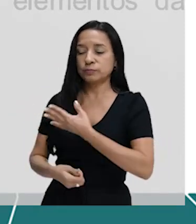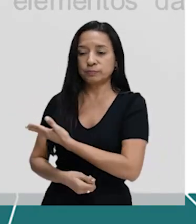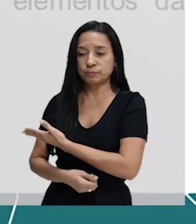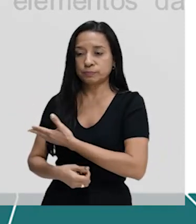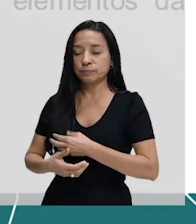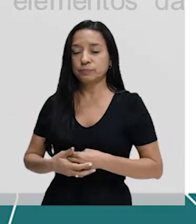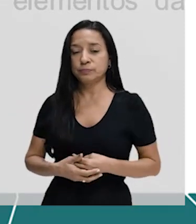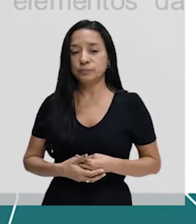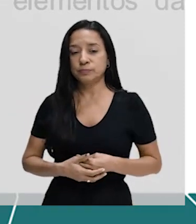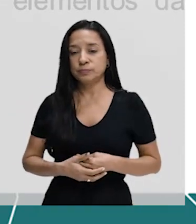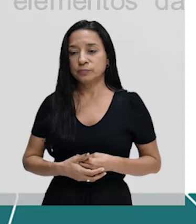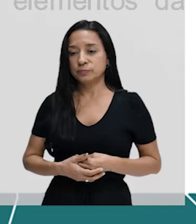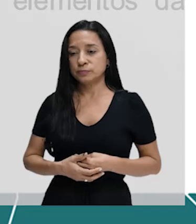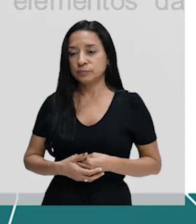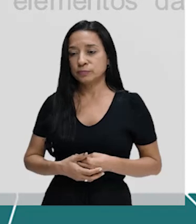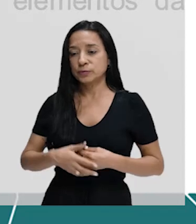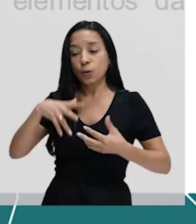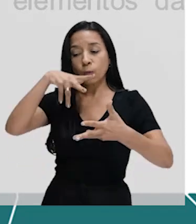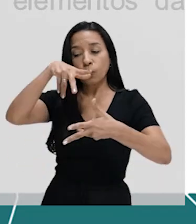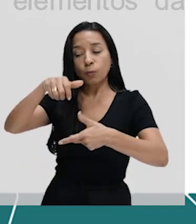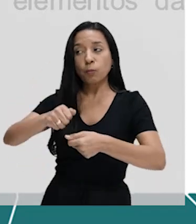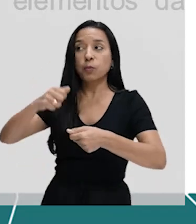Hanampacha, que é o mundo de cima,